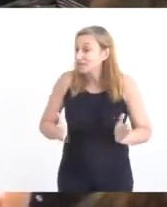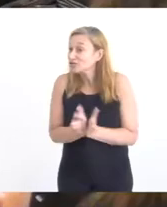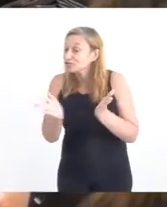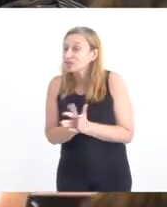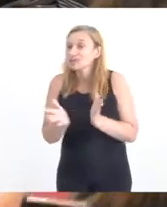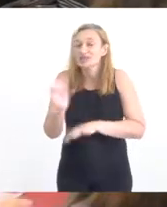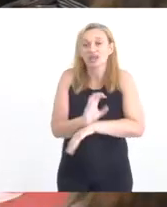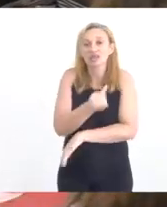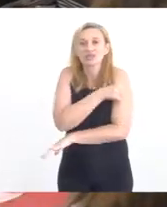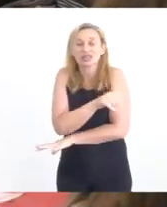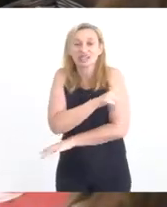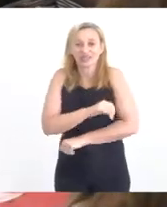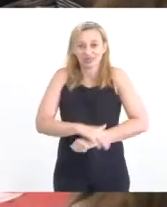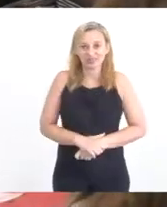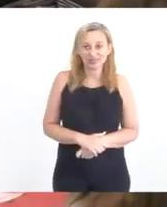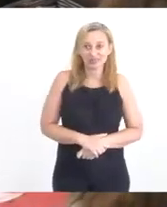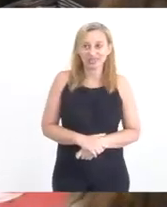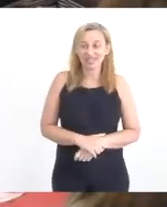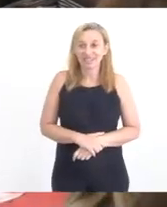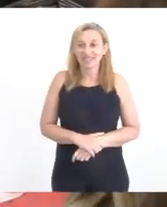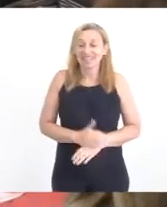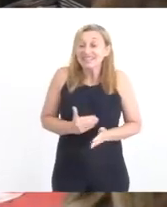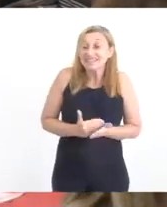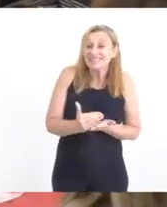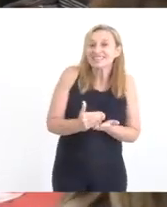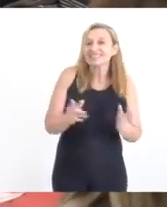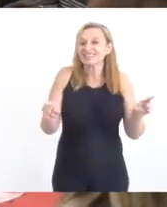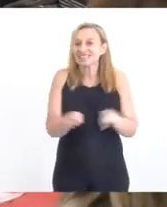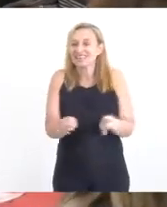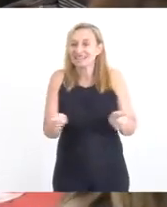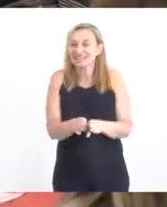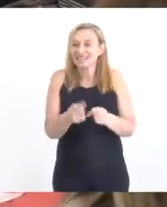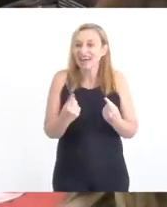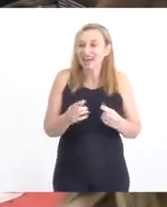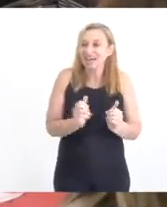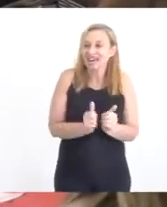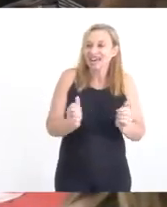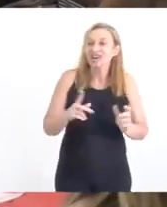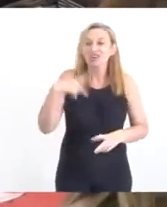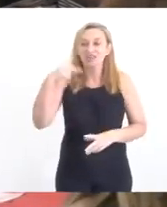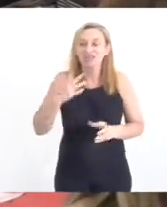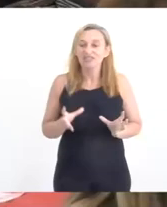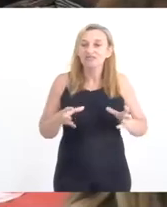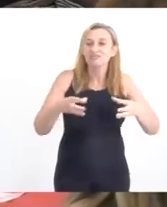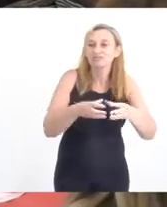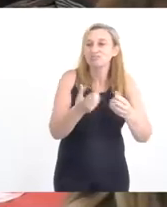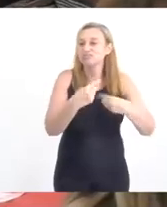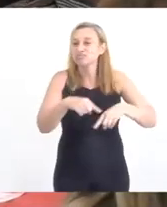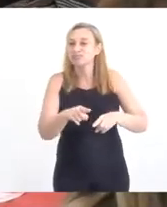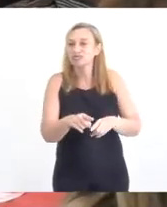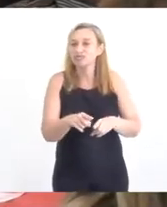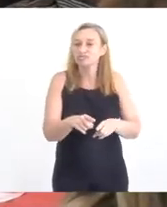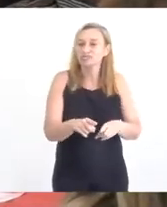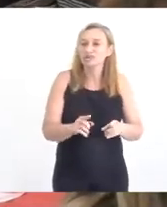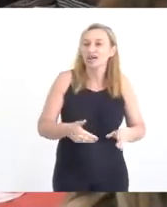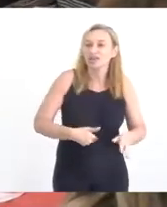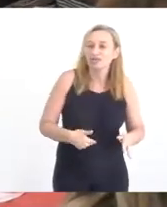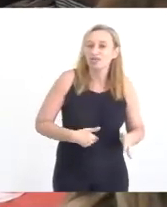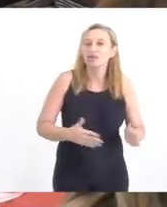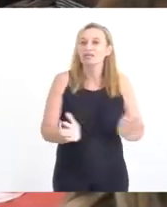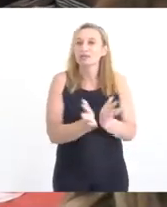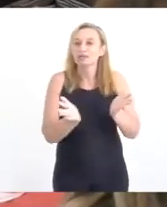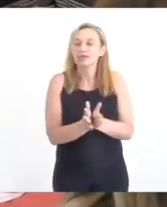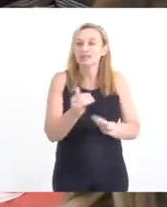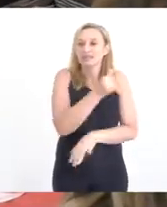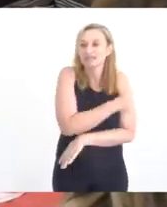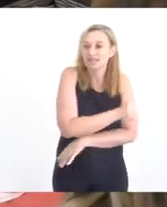pobreza no estado do Rio de Janeiro e lançamos também a frente parlamentar de combate a fome e